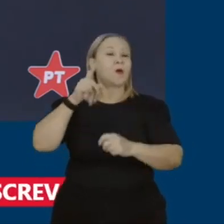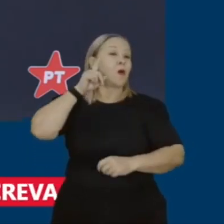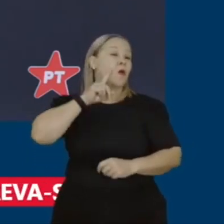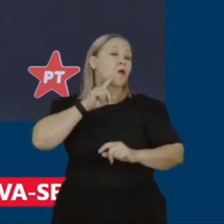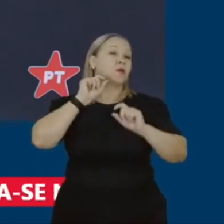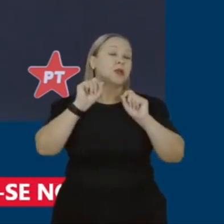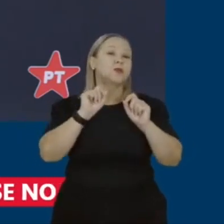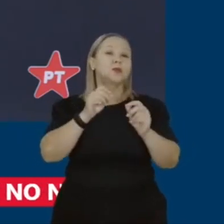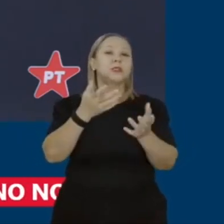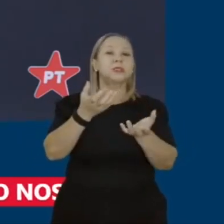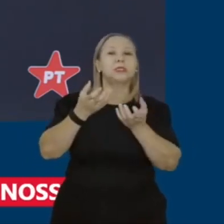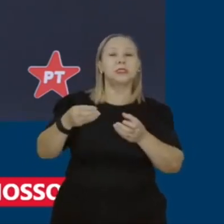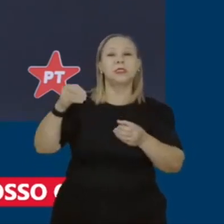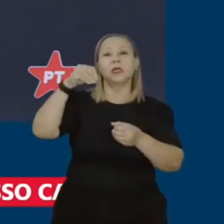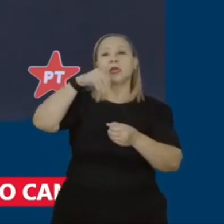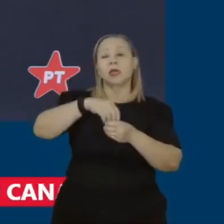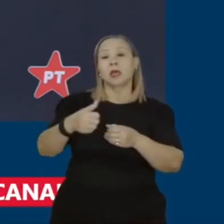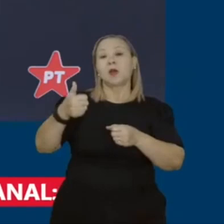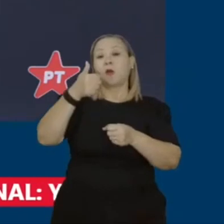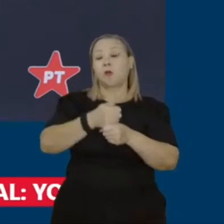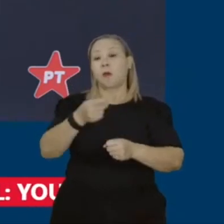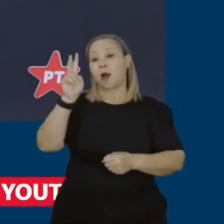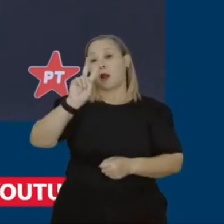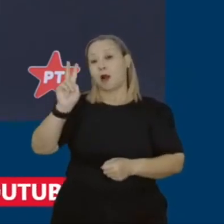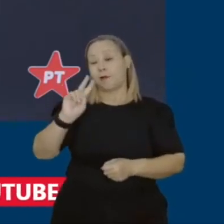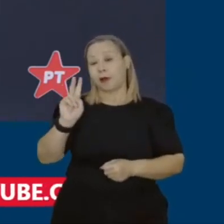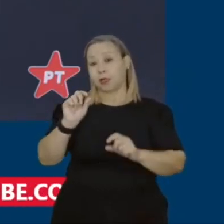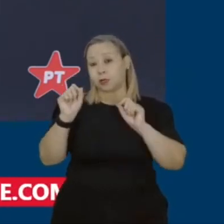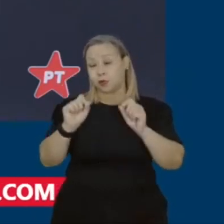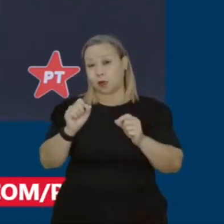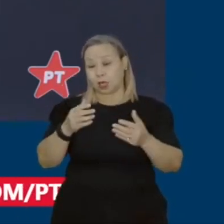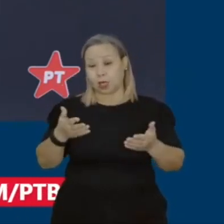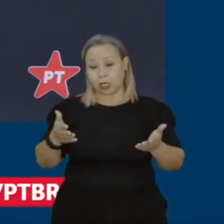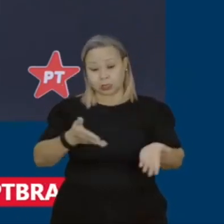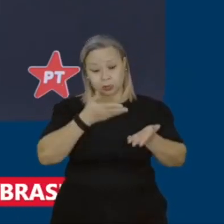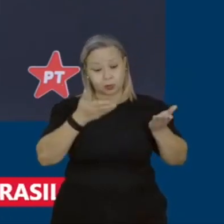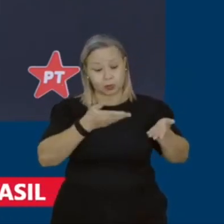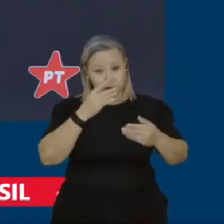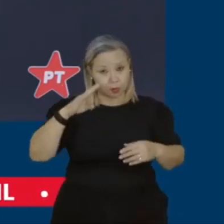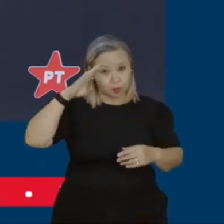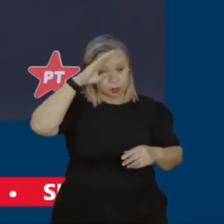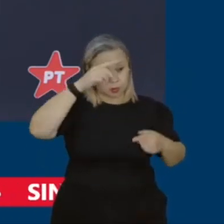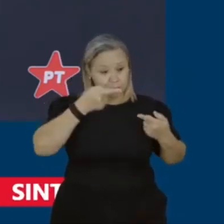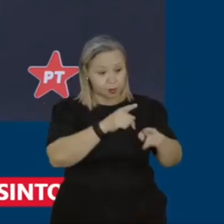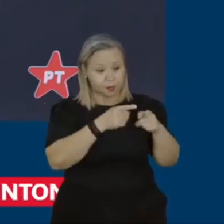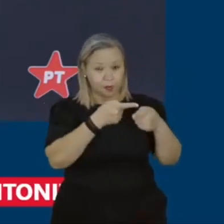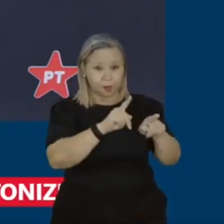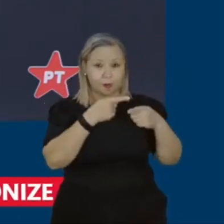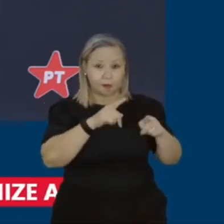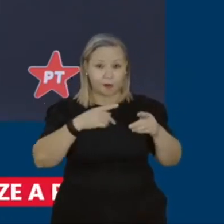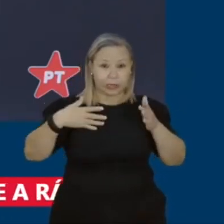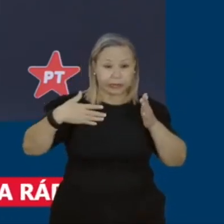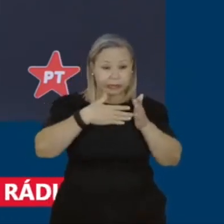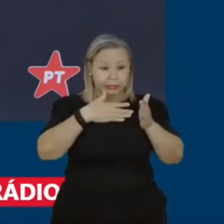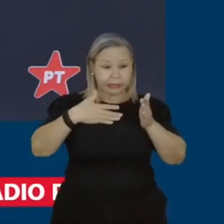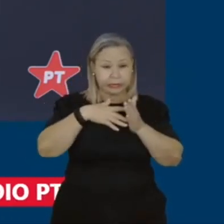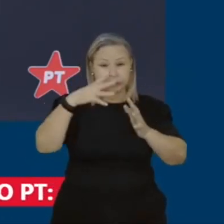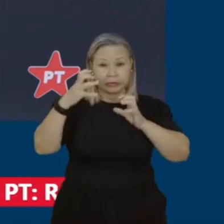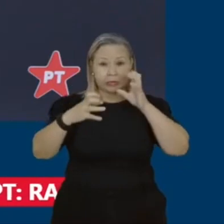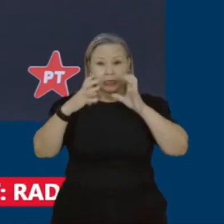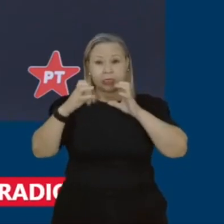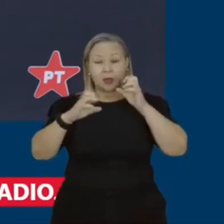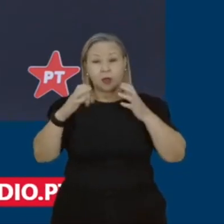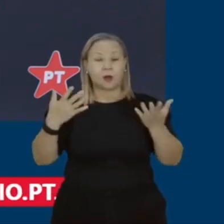Unidos que queriam ocupar a Venezuela, que induziram o Bolsonaro a provocar um atrito com o Maduro e a